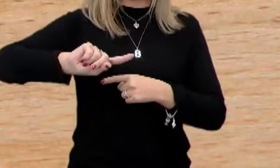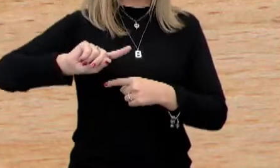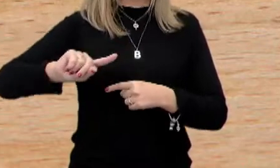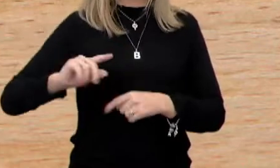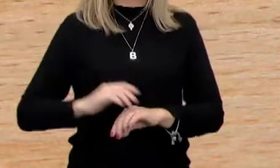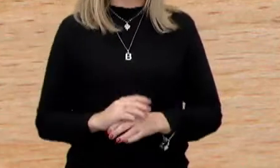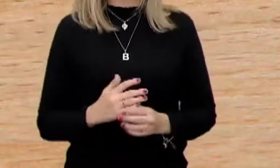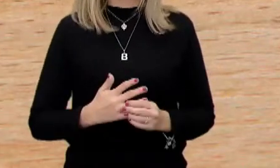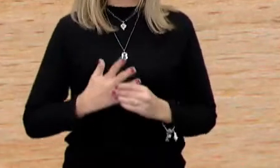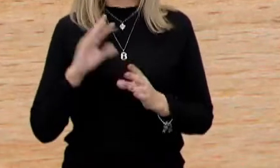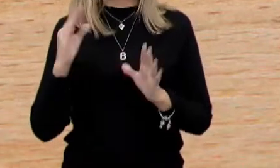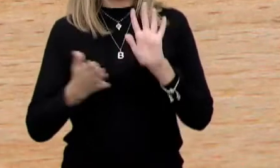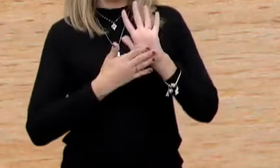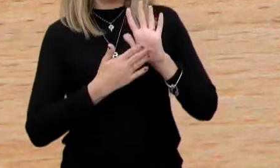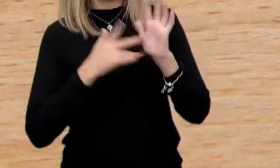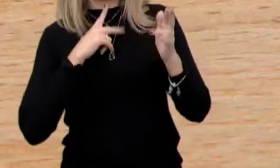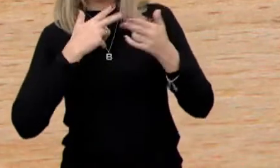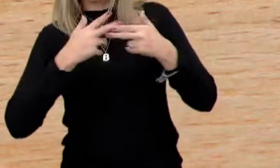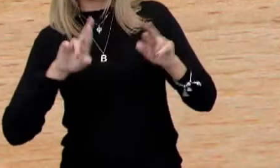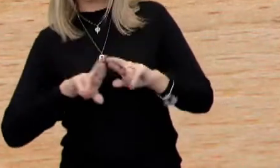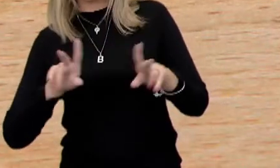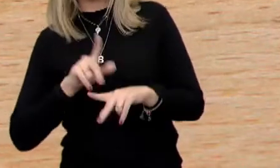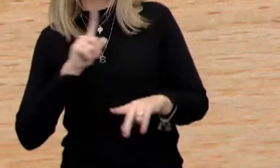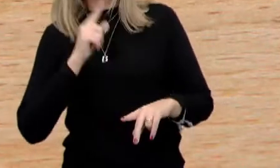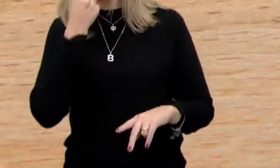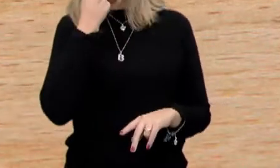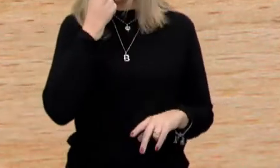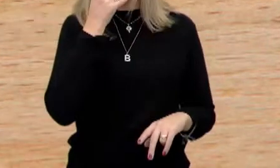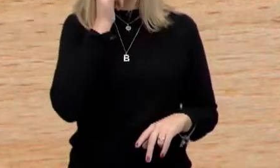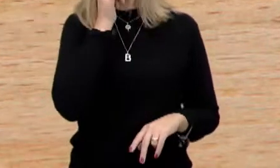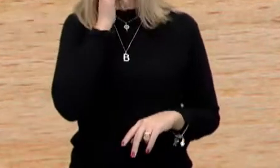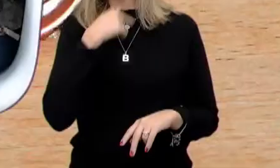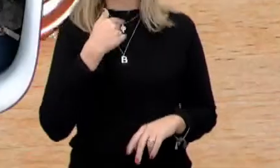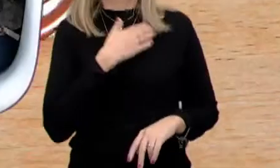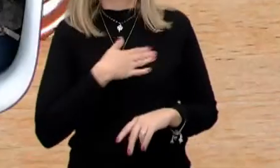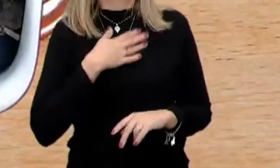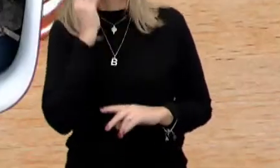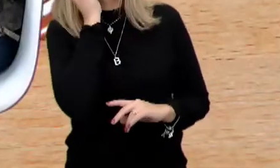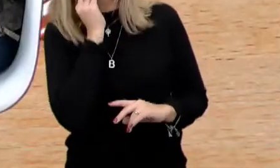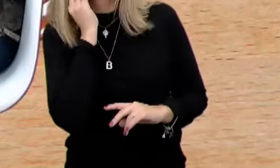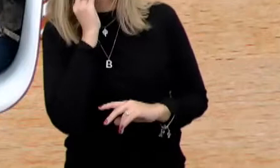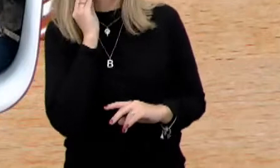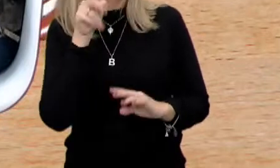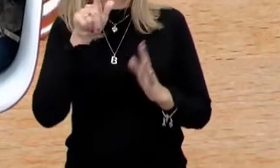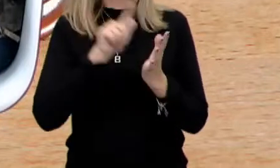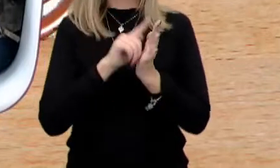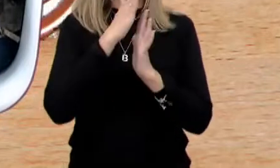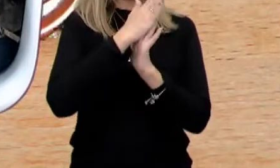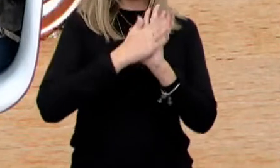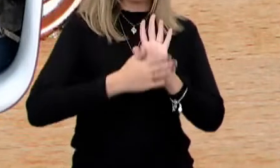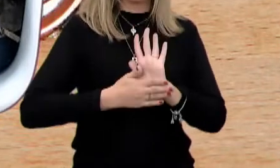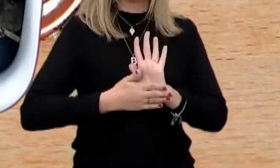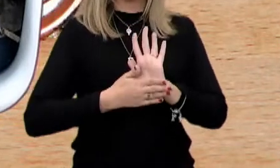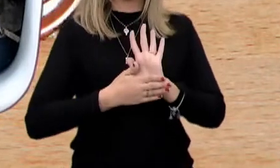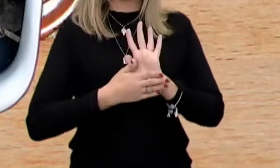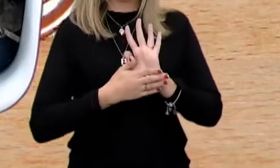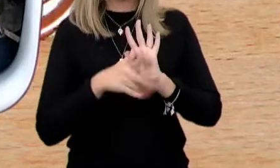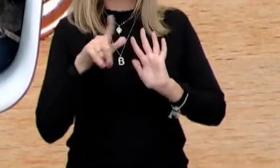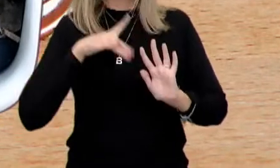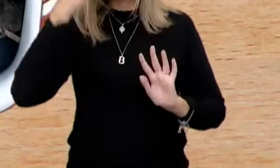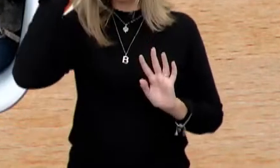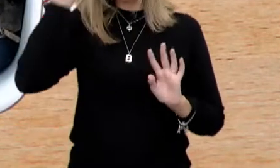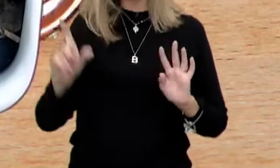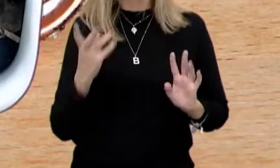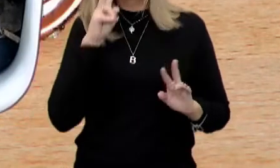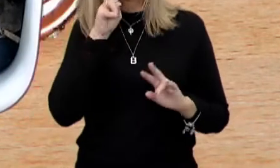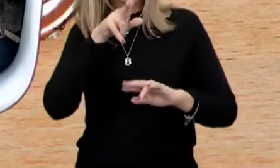bicho, mas tem faixas etárias diferentes e outra tem afinidades, né? Por exemplo, eu gosto da experiência sensorial do papel. Aí, tem gente que quer ver